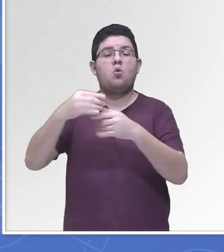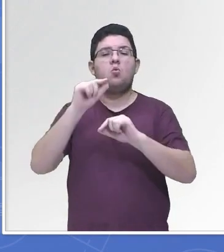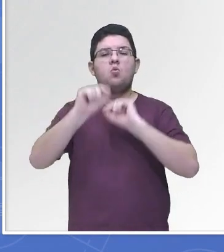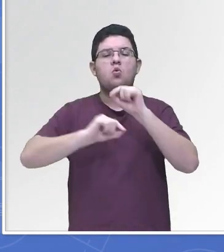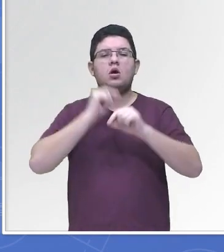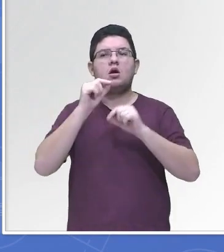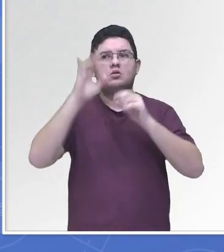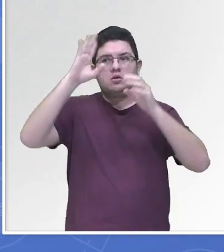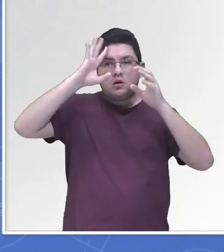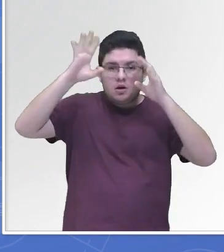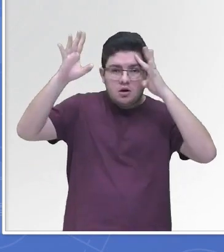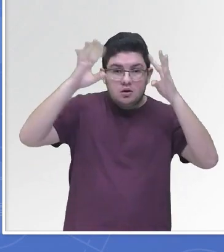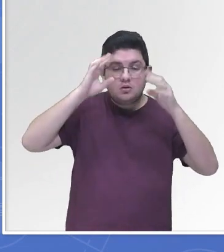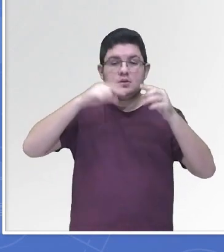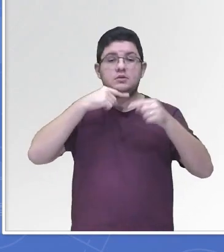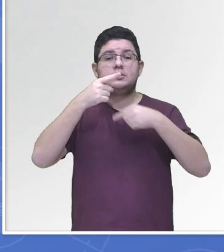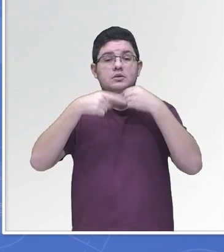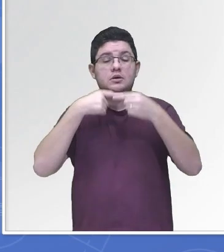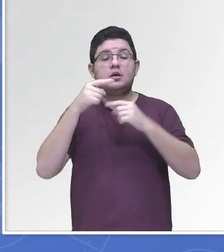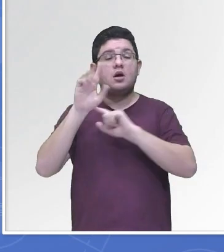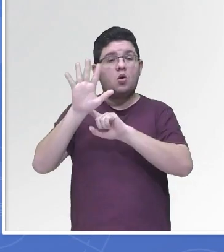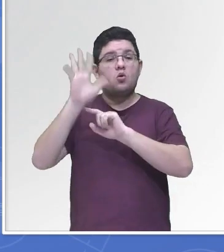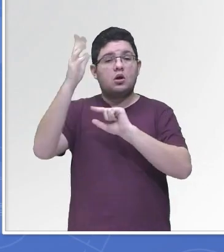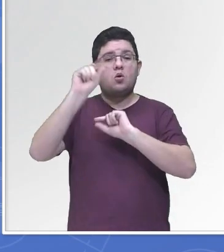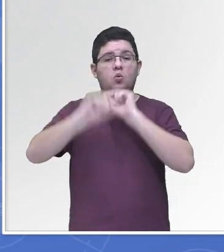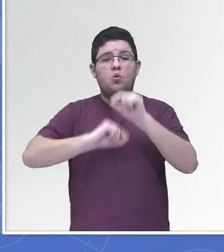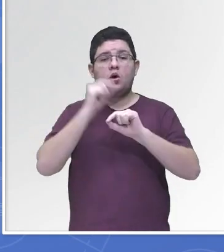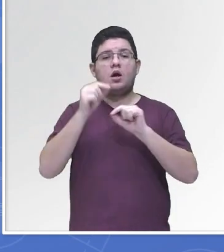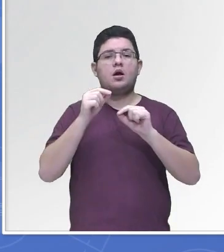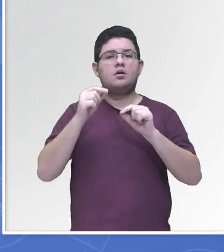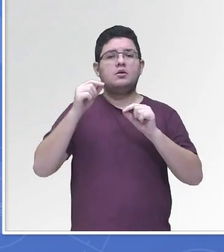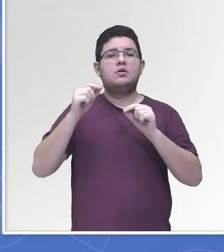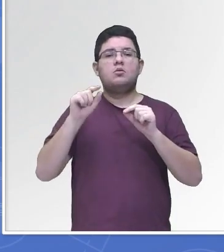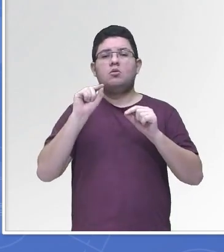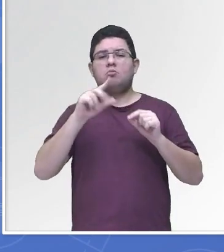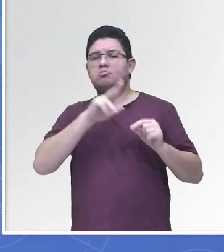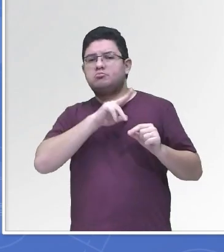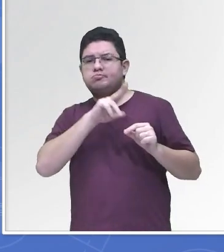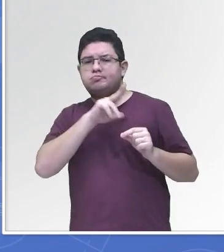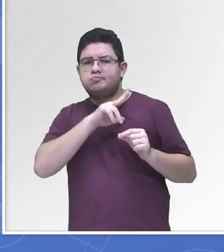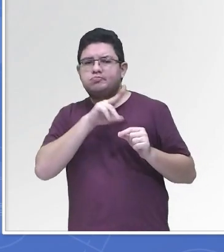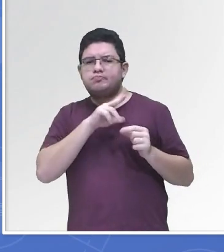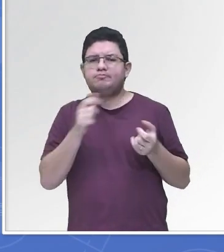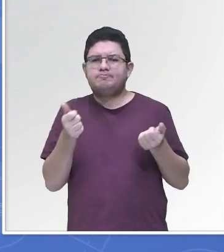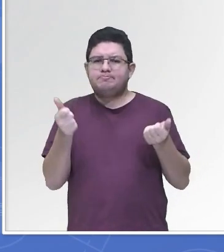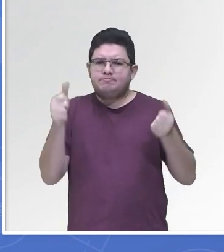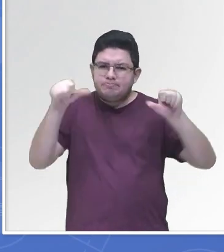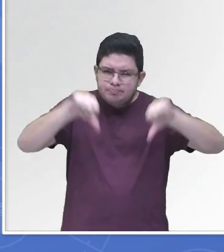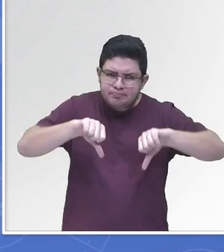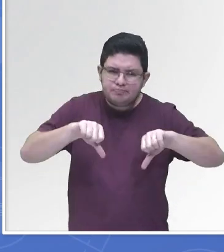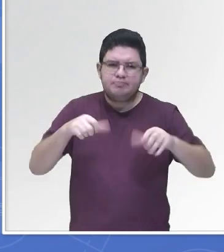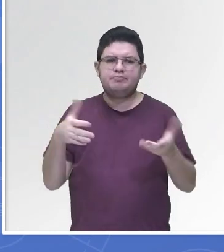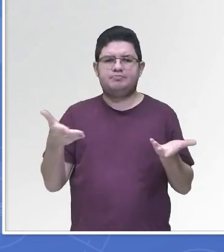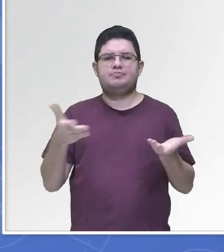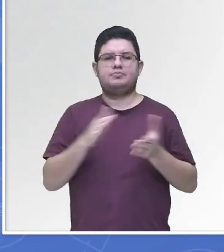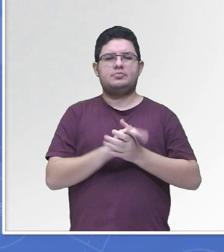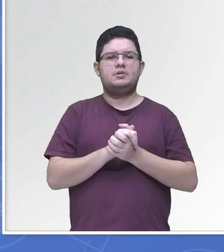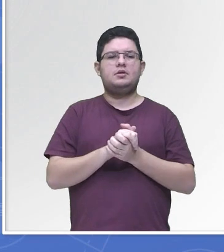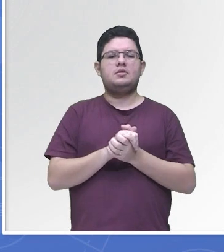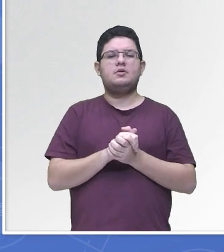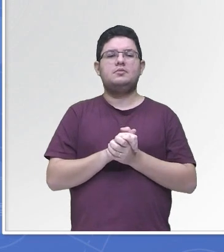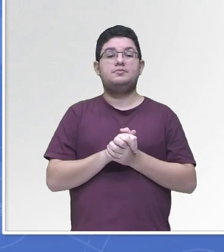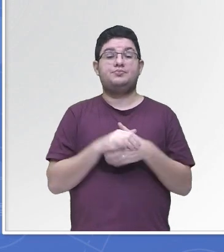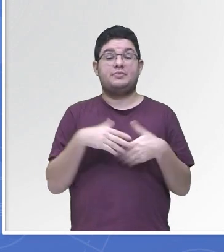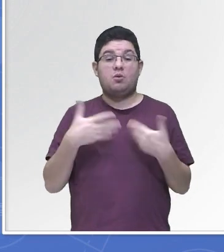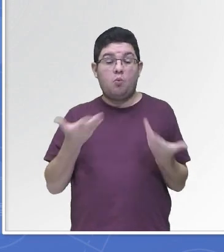essa ideia, essa crise nessa nossa ideia de subjetividade. Segunda série, está conseguindo me acompanhar? Vamos lá, um